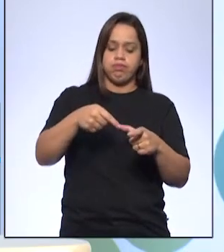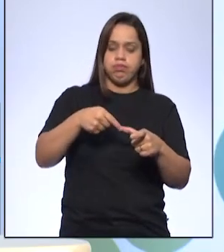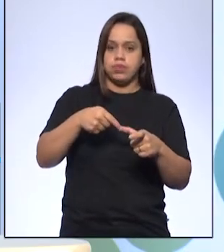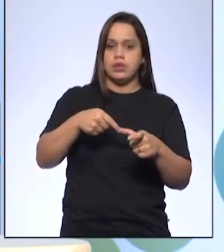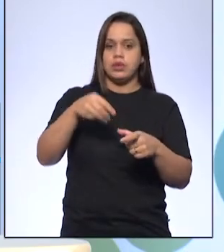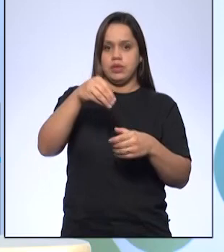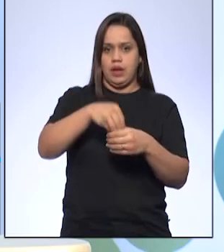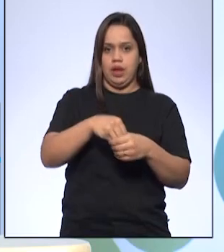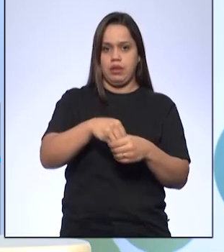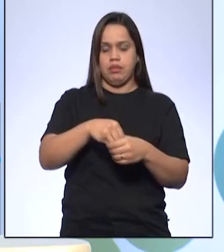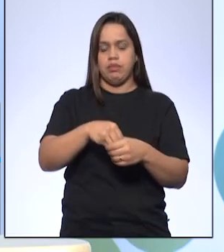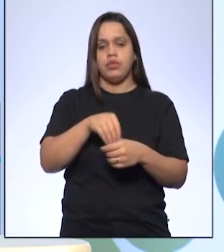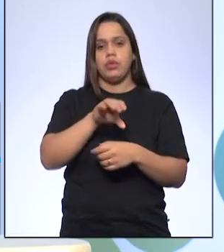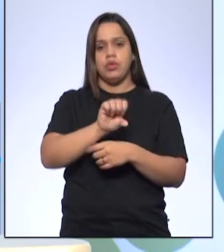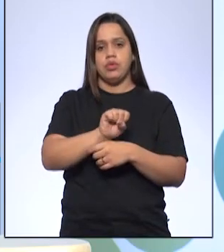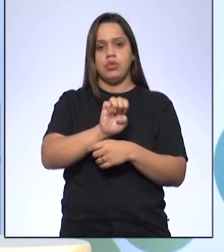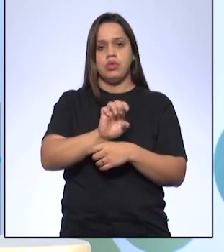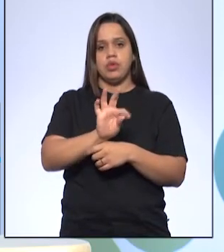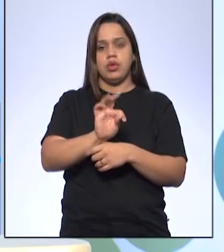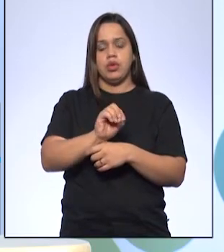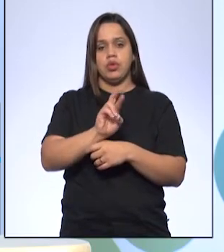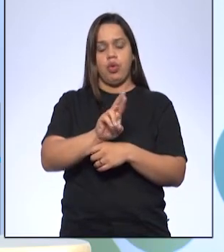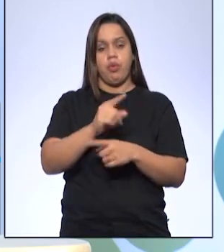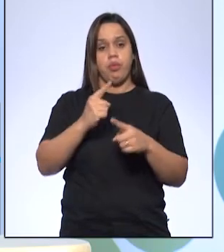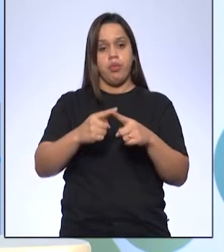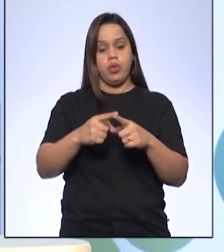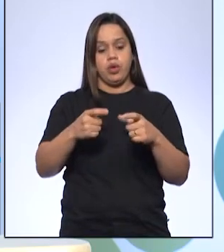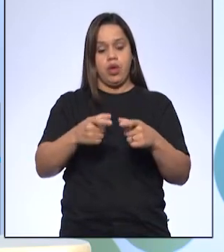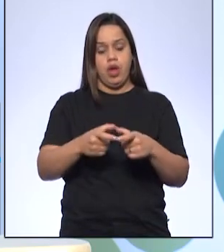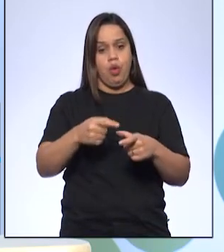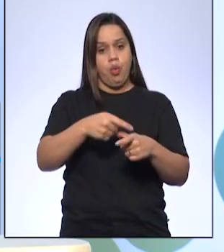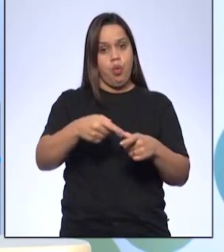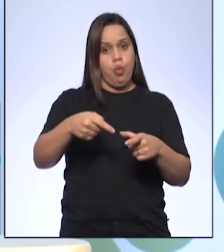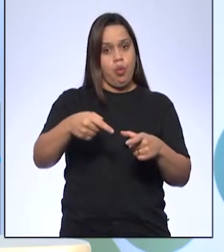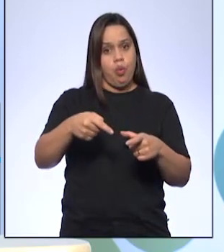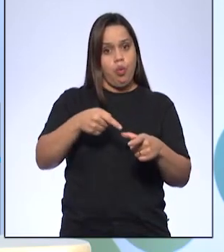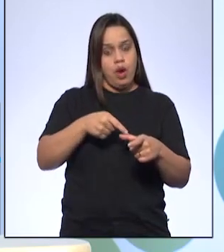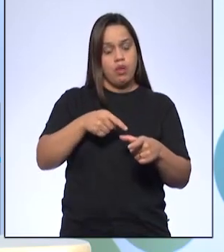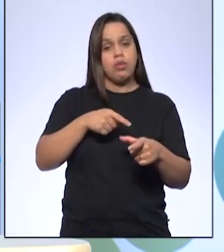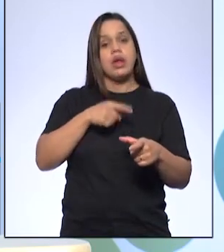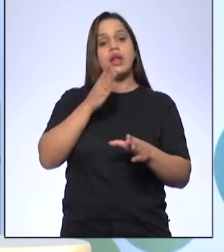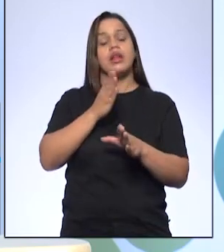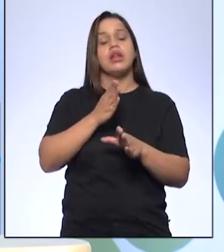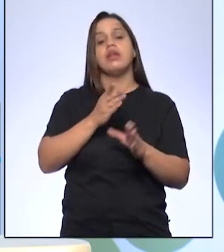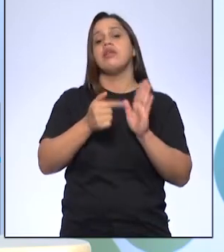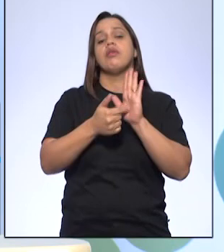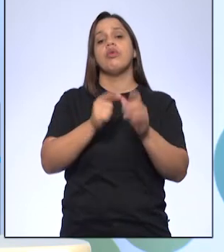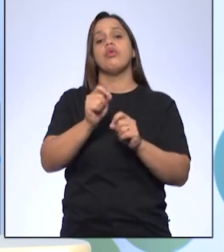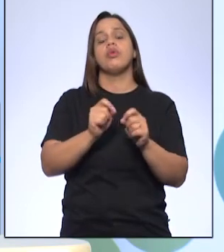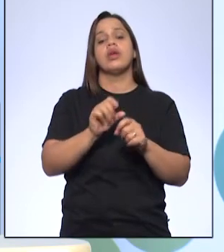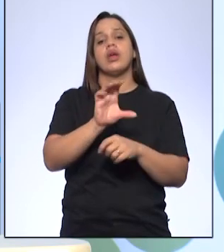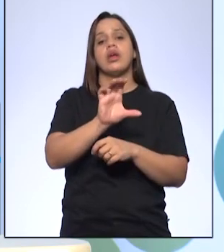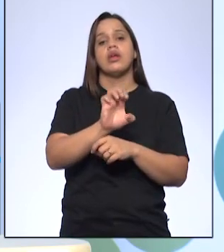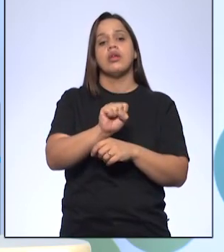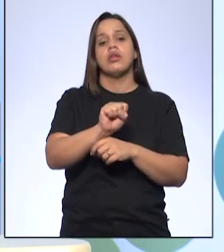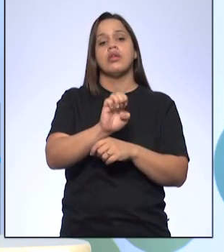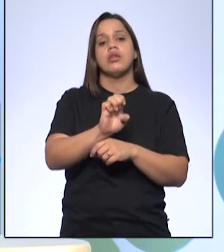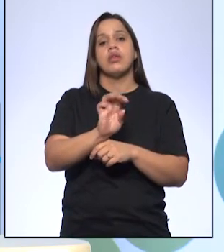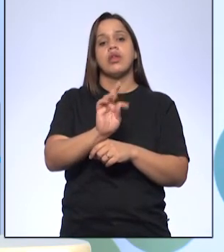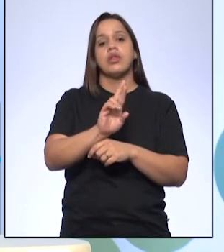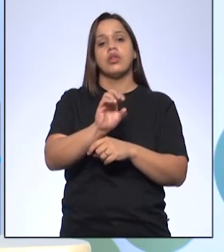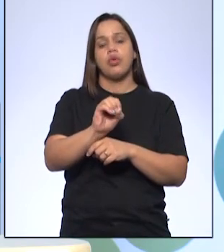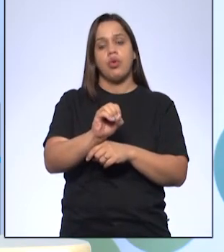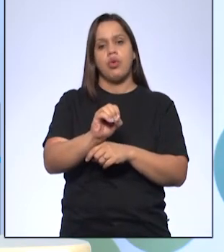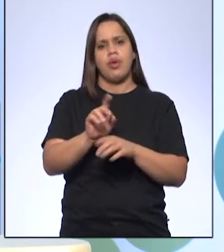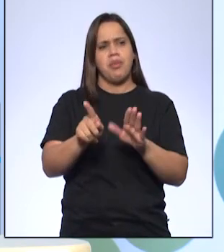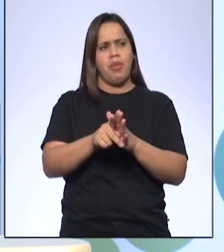setor, essa é a ideia. O ângulo, ele determina o setor para aquela porcentagem e o transferidor... Transferidor? Isso,